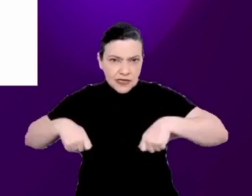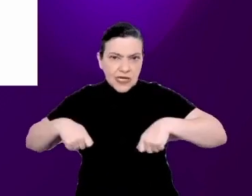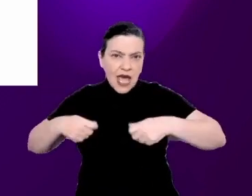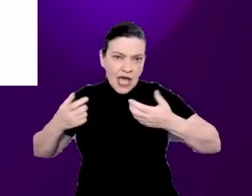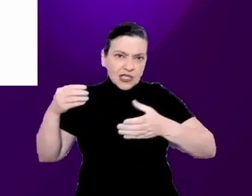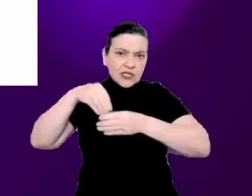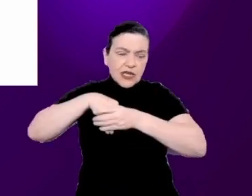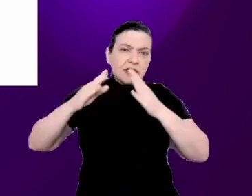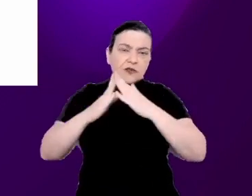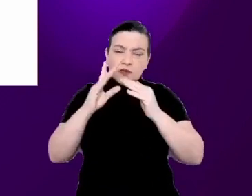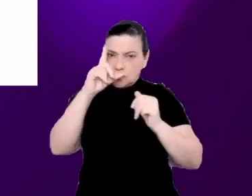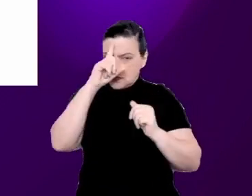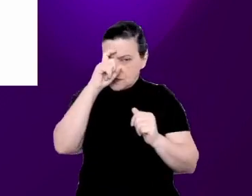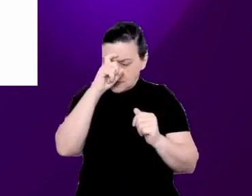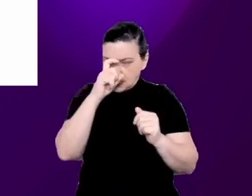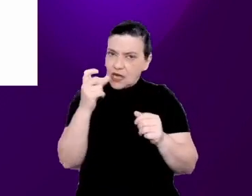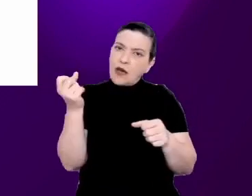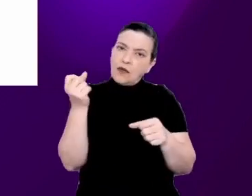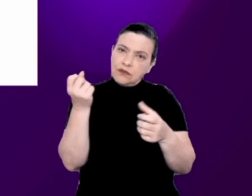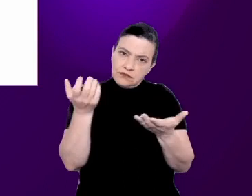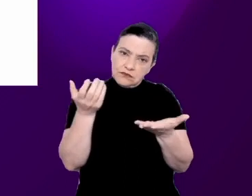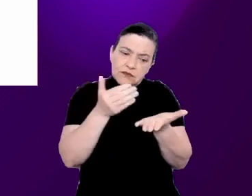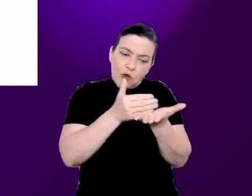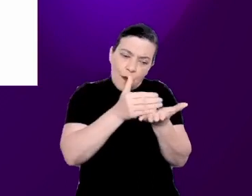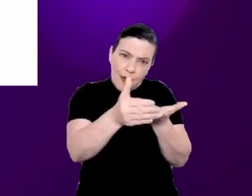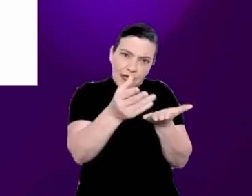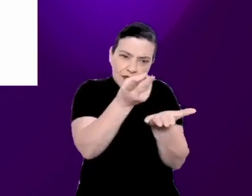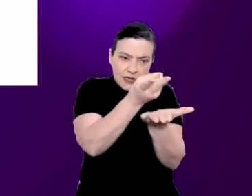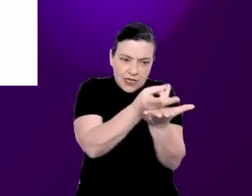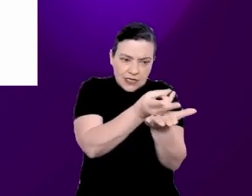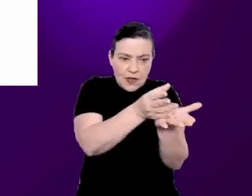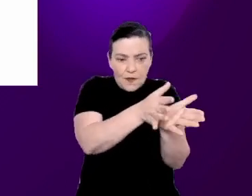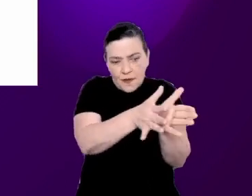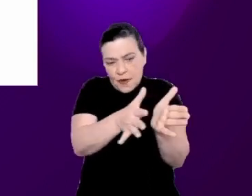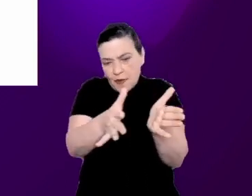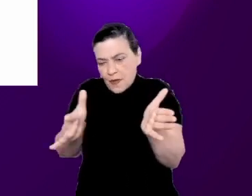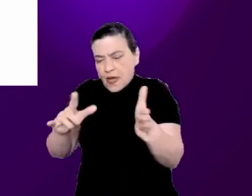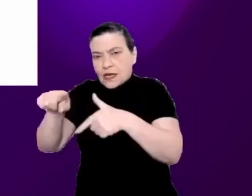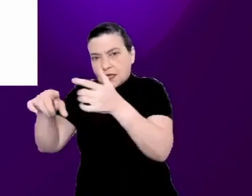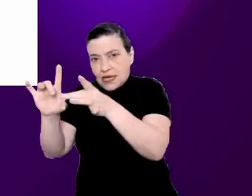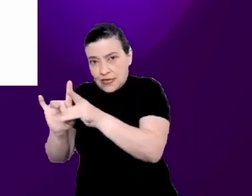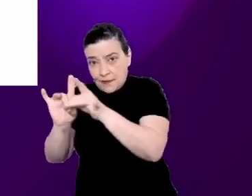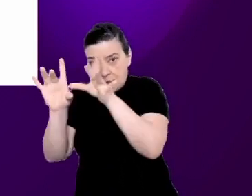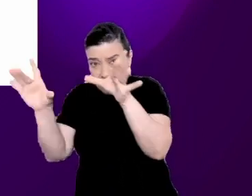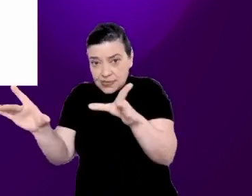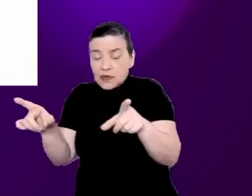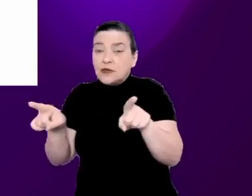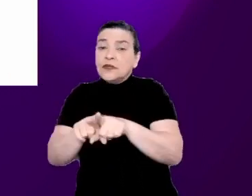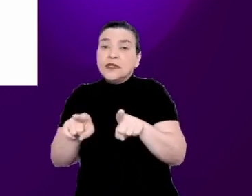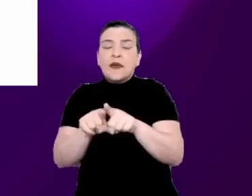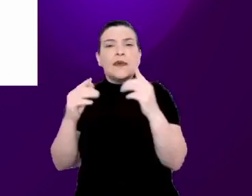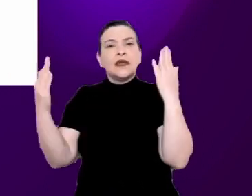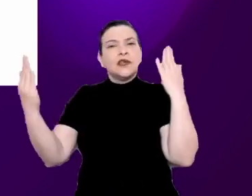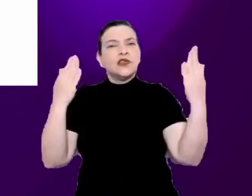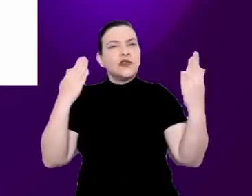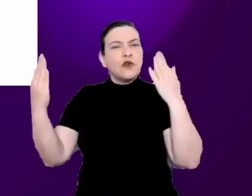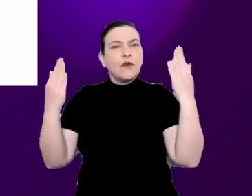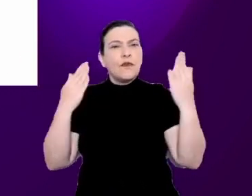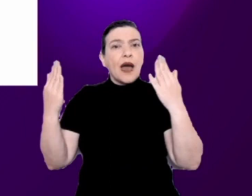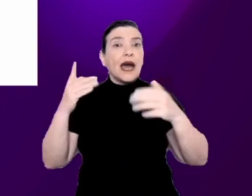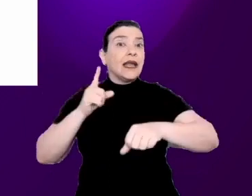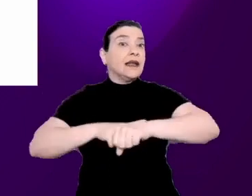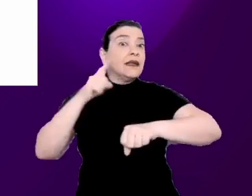hospitalar, desde a internação até a alta. A gente compara isso também com a condição prévia do paciente ao momento da